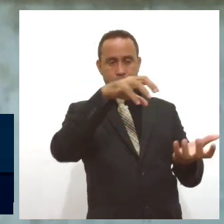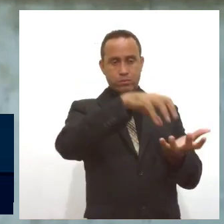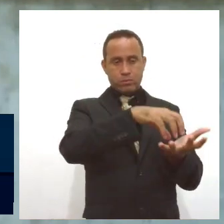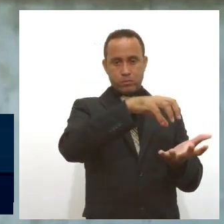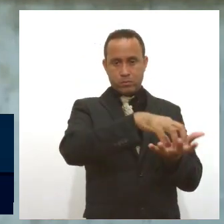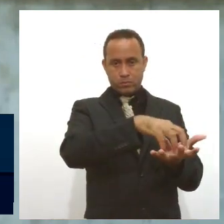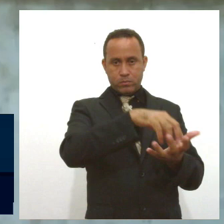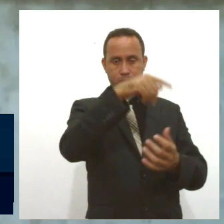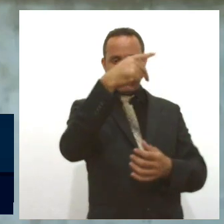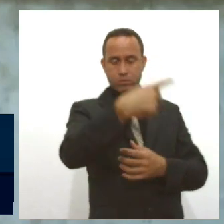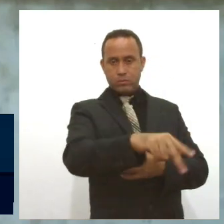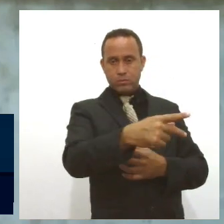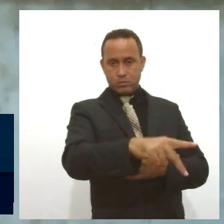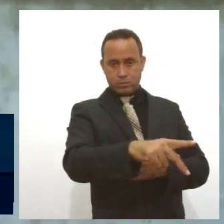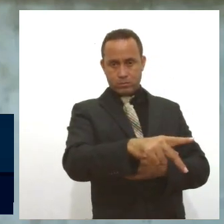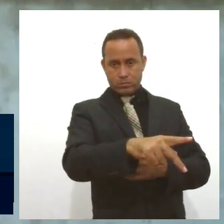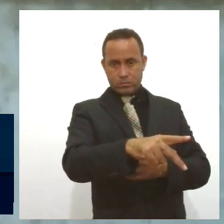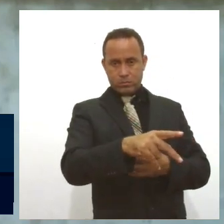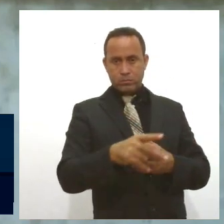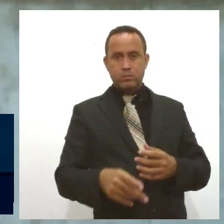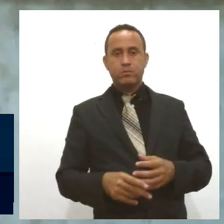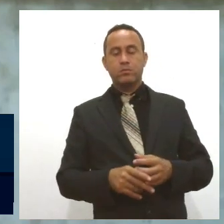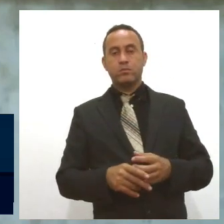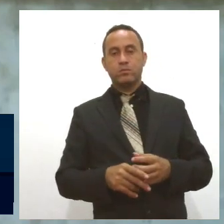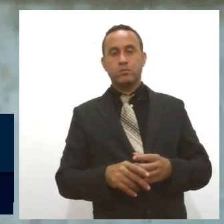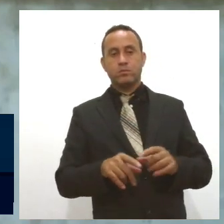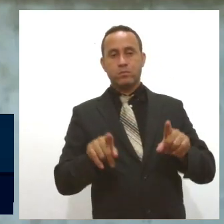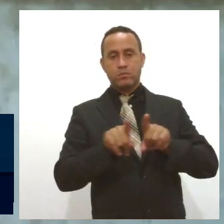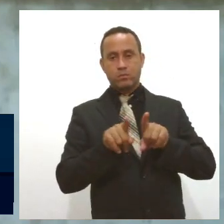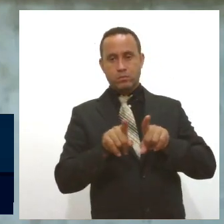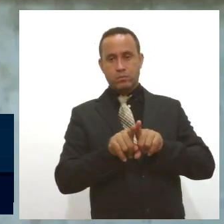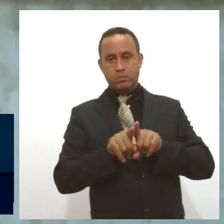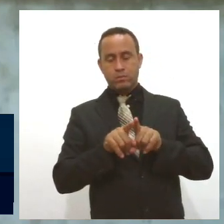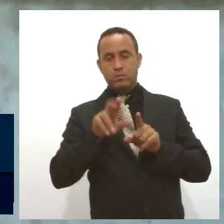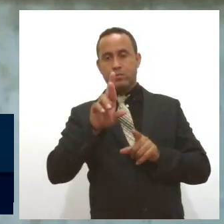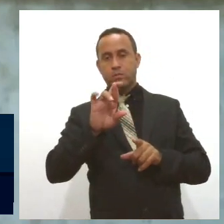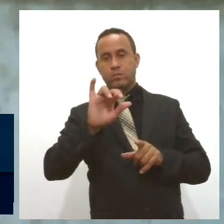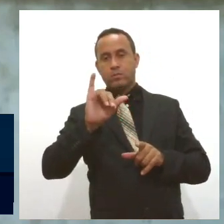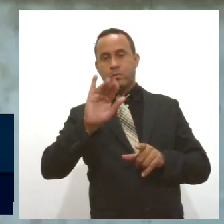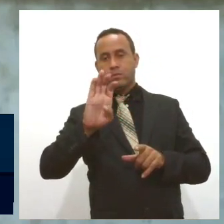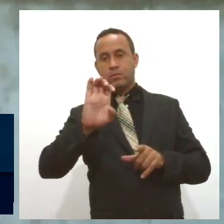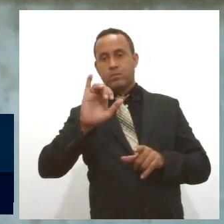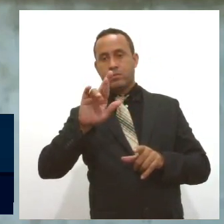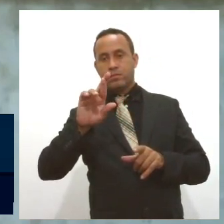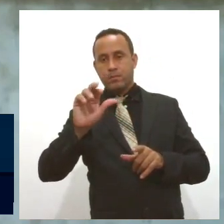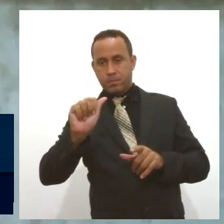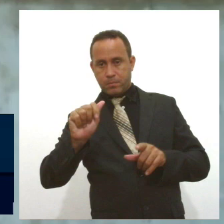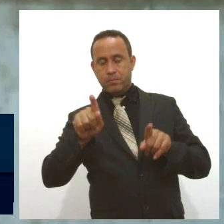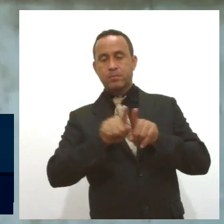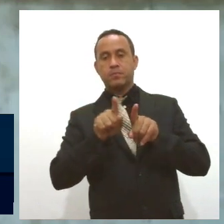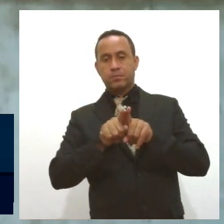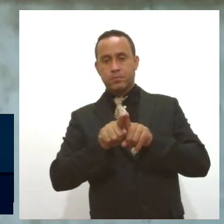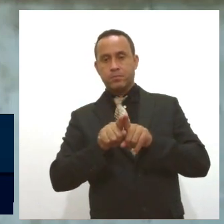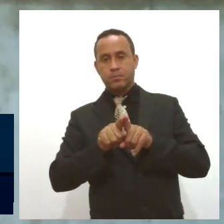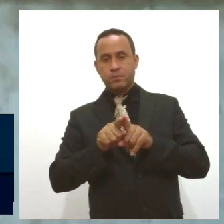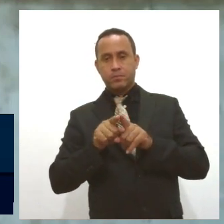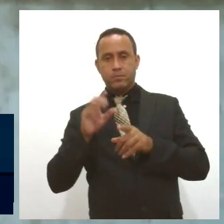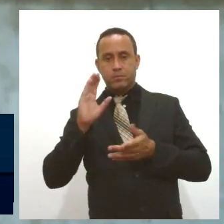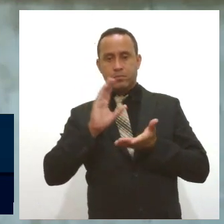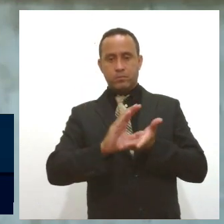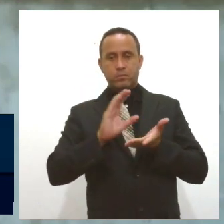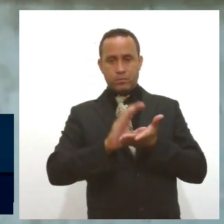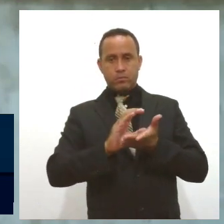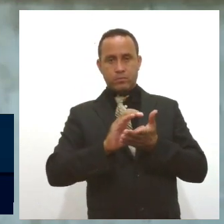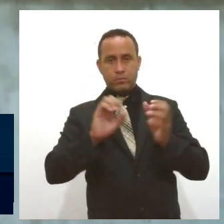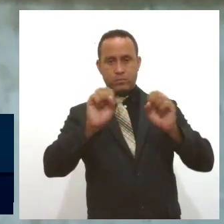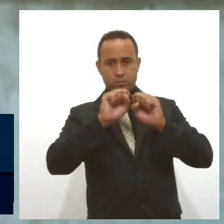ali no em torno do Jacarecicaum e Ribeira, e também investimos na transformação do sistema